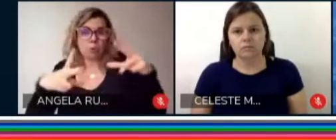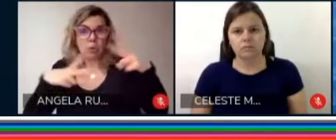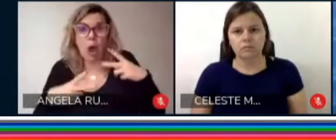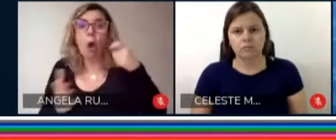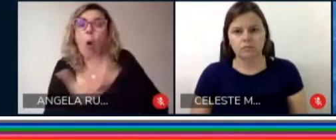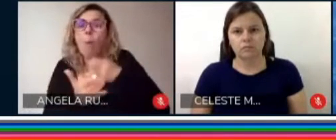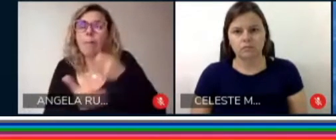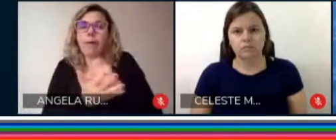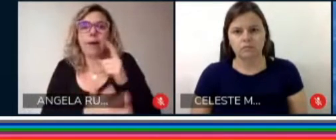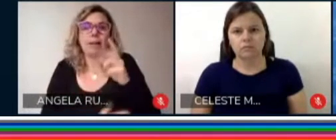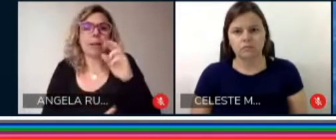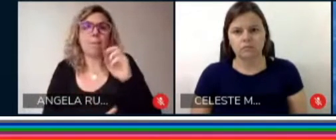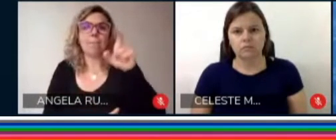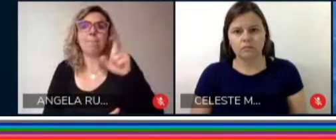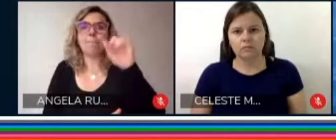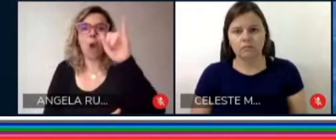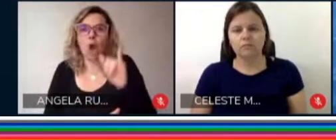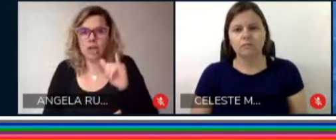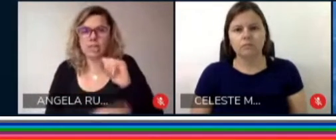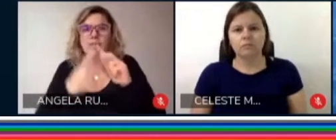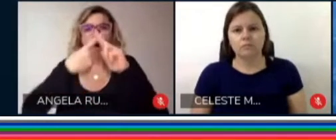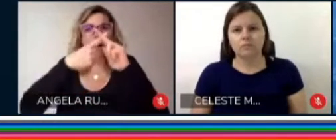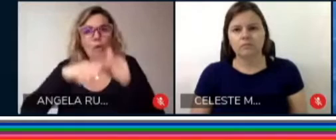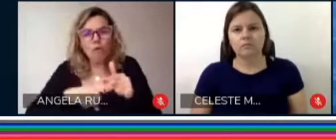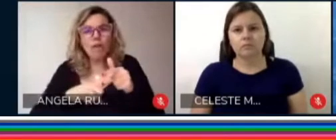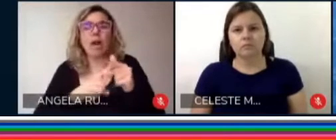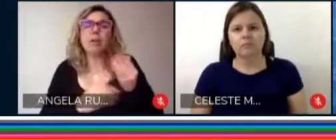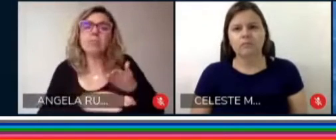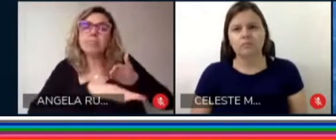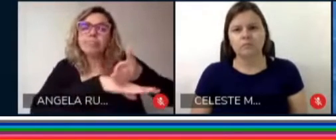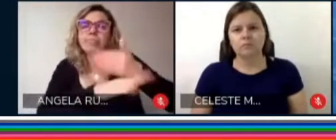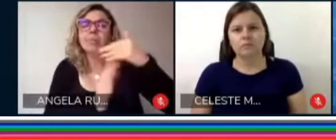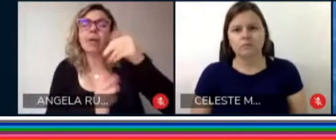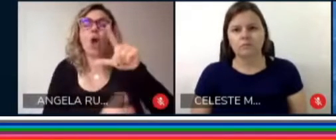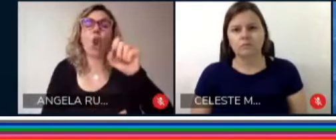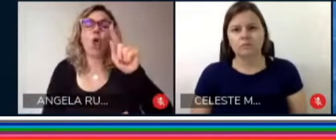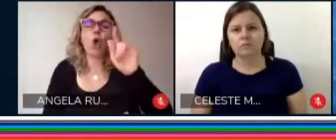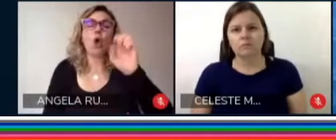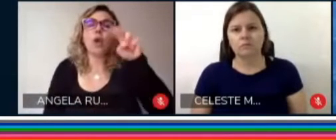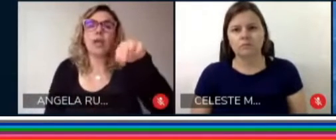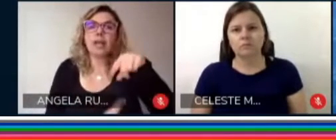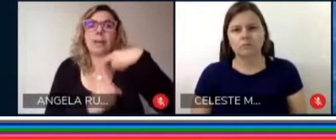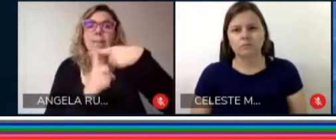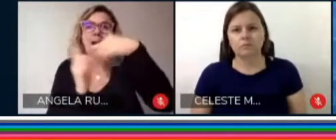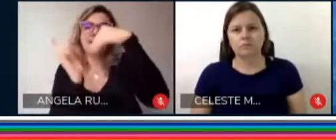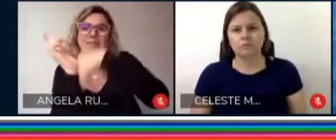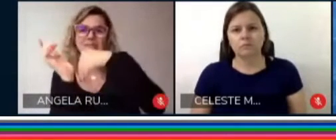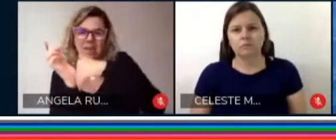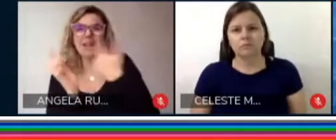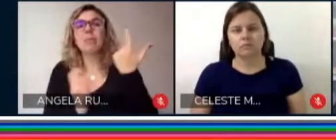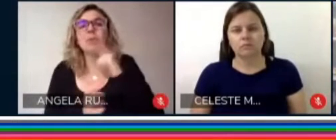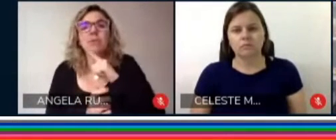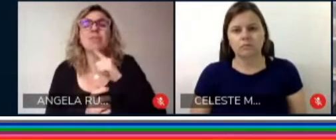do aluno para ter acesso a todas essas bases de dados por intermédio do Sabe Mais, né?